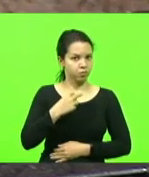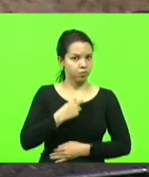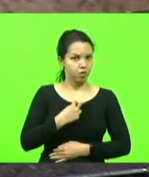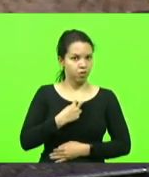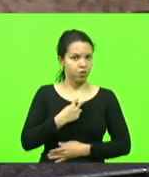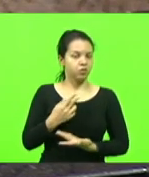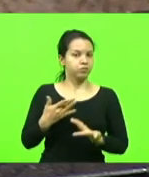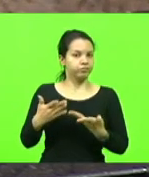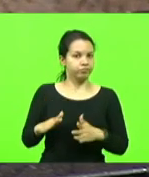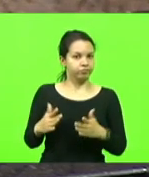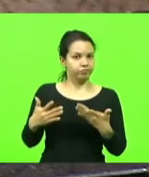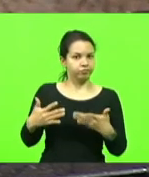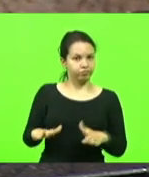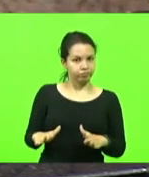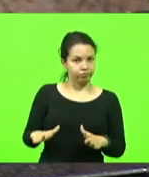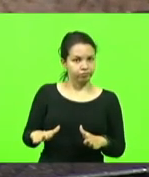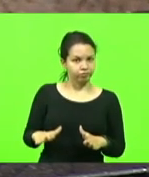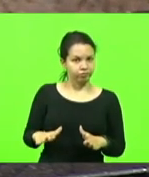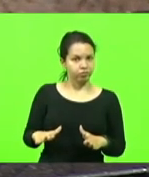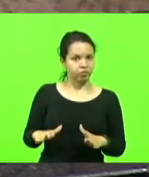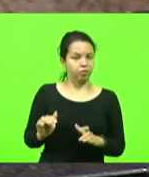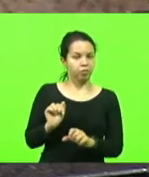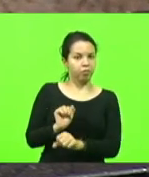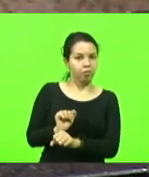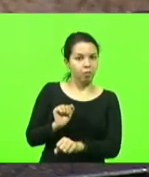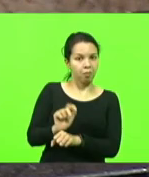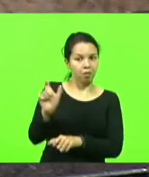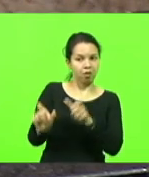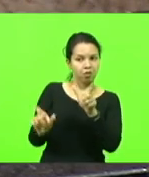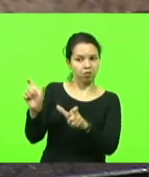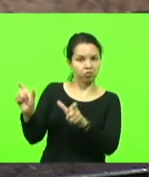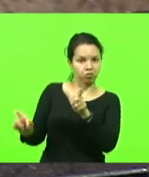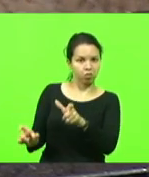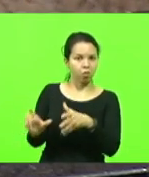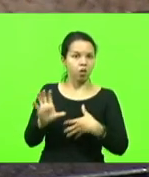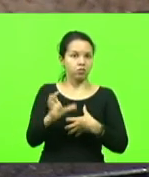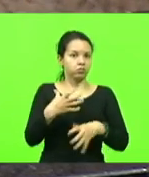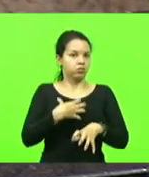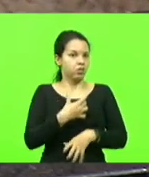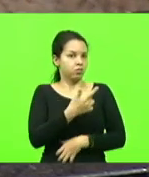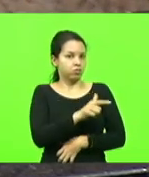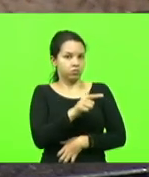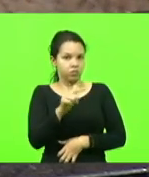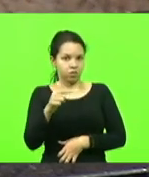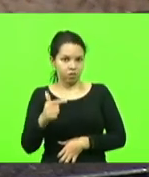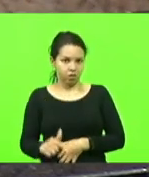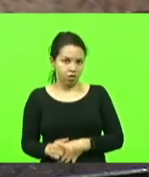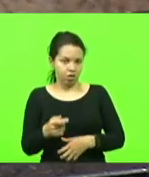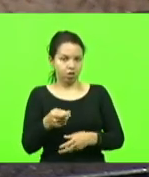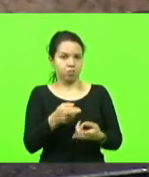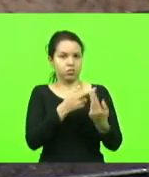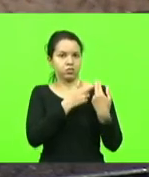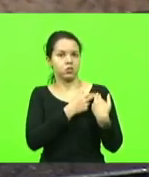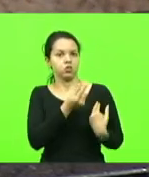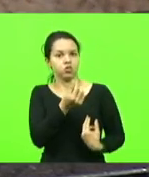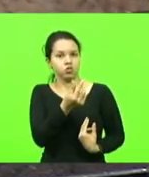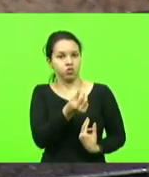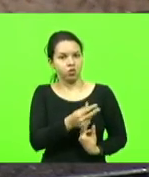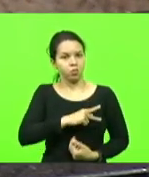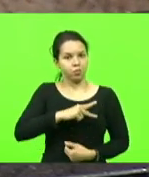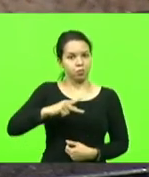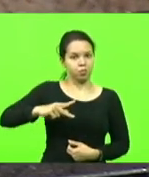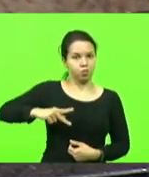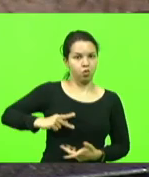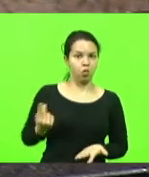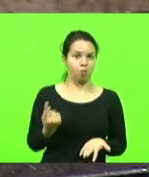mercê de pessoas que não têm sensibilidade alguma com dinheiro público, que não têm compromisso com o